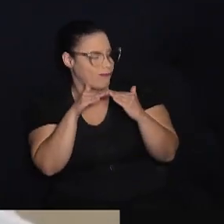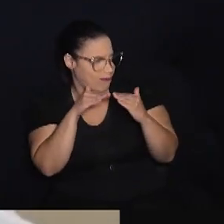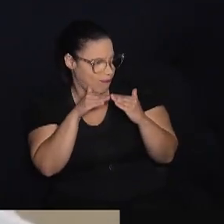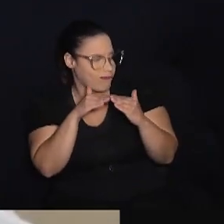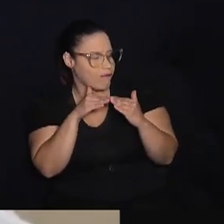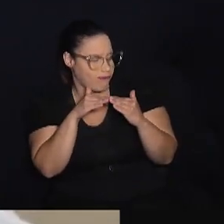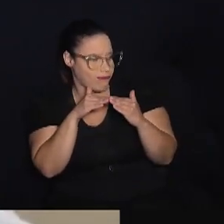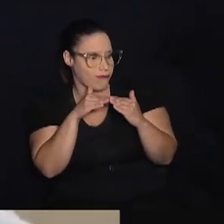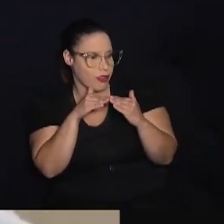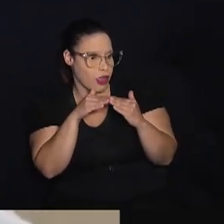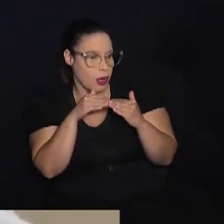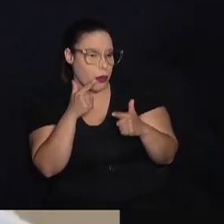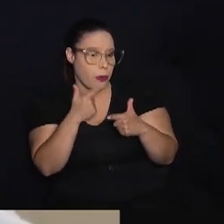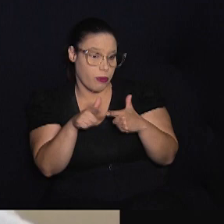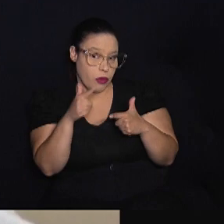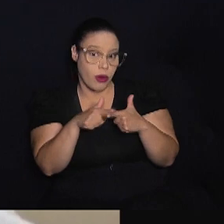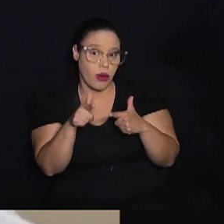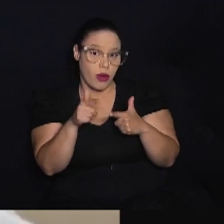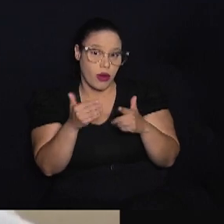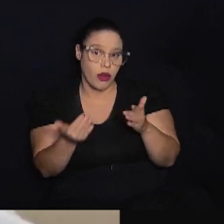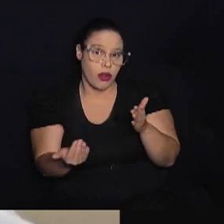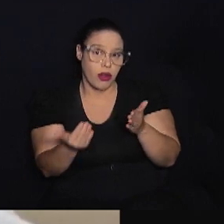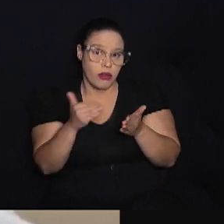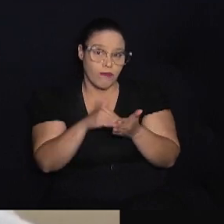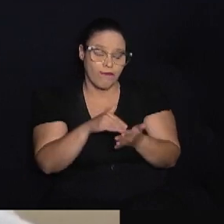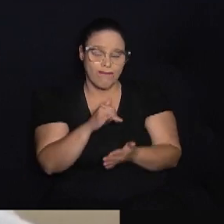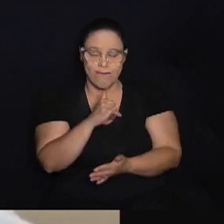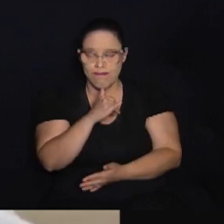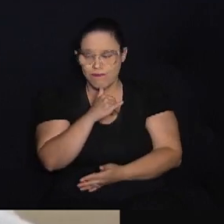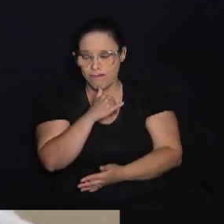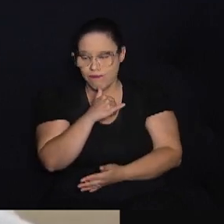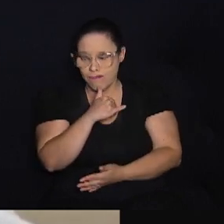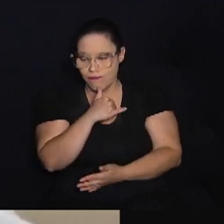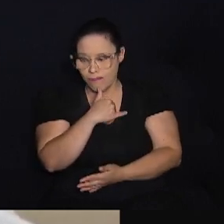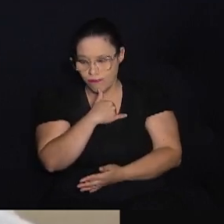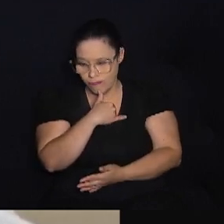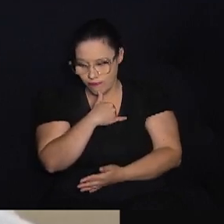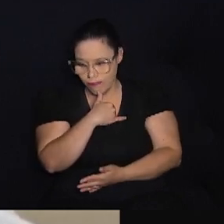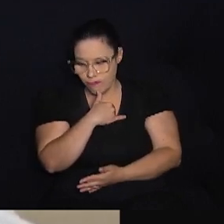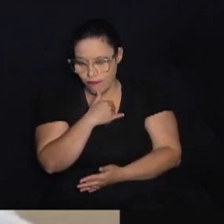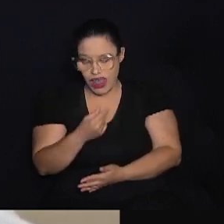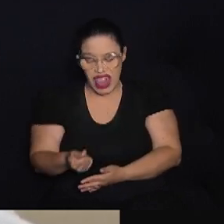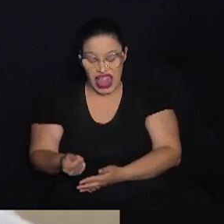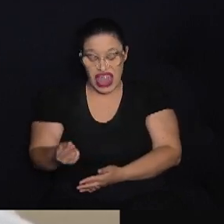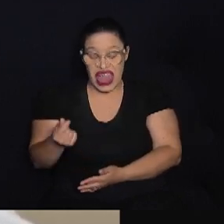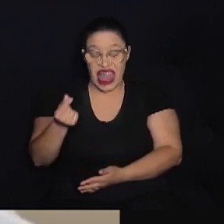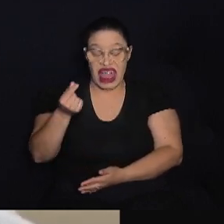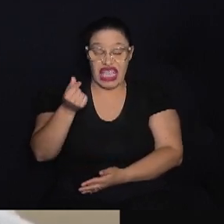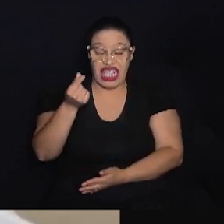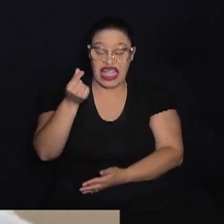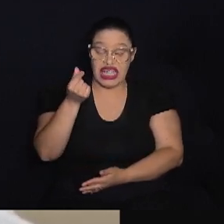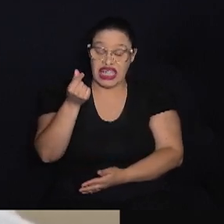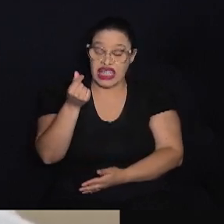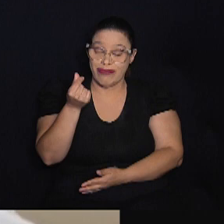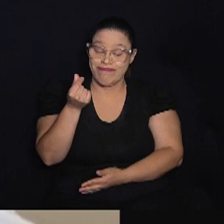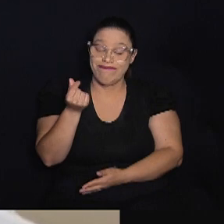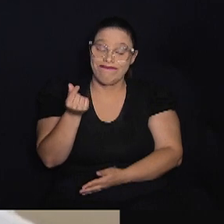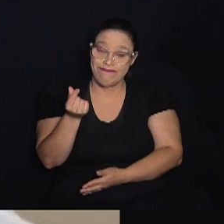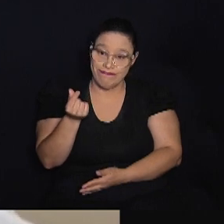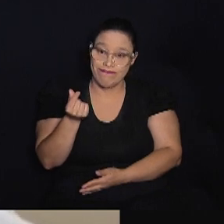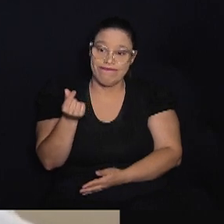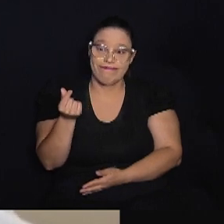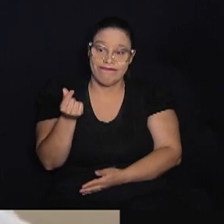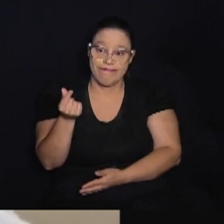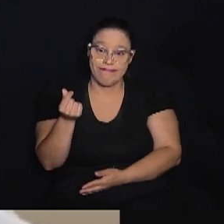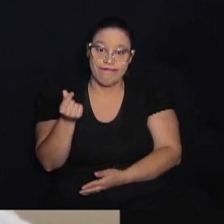Perfeito. O problema é o acesso, né? Então, infelizmente, é um tratamento que ainda tem um custo elevado e aí